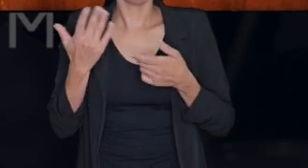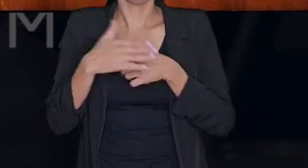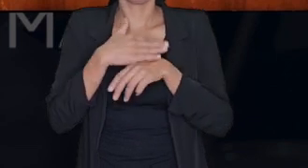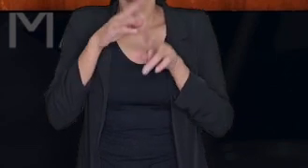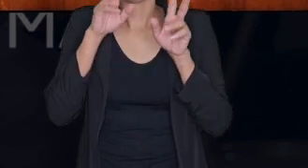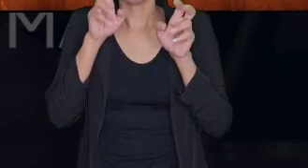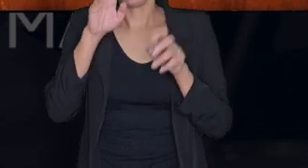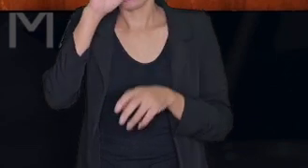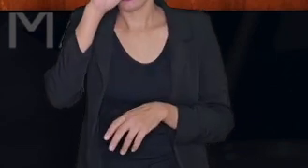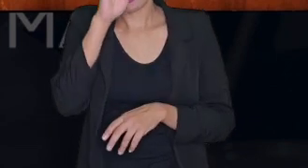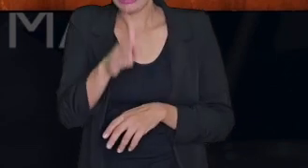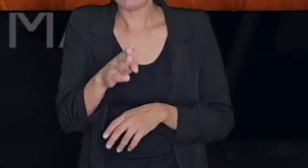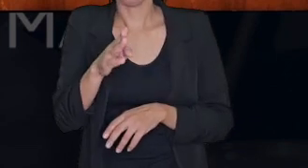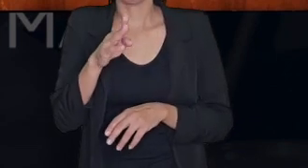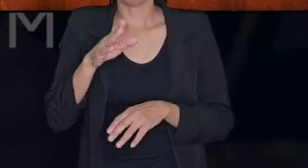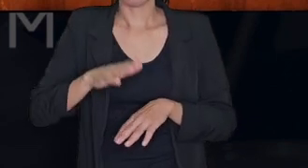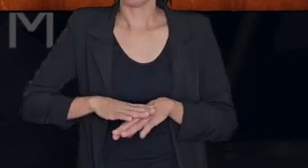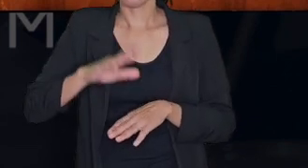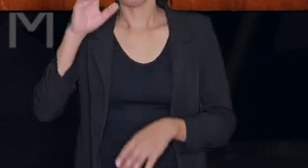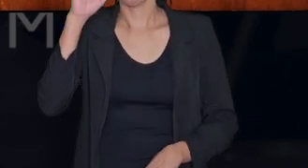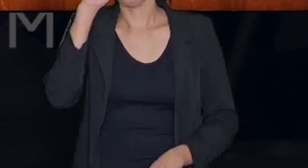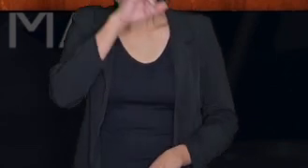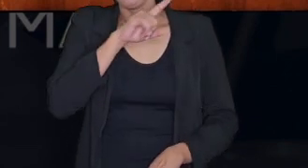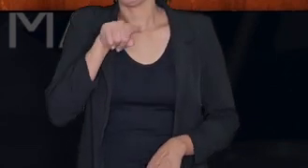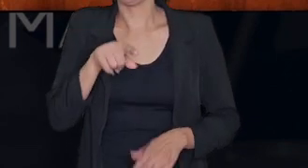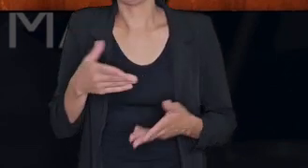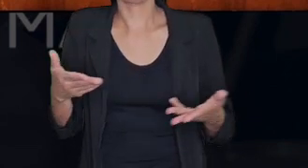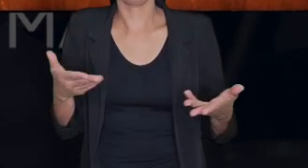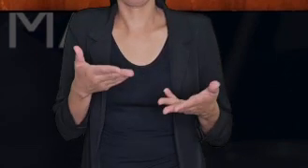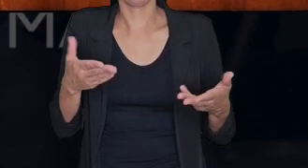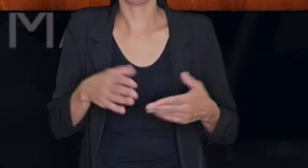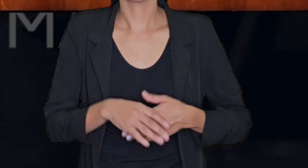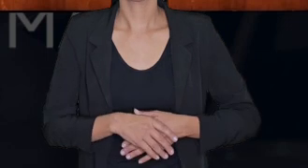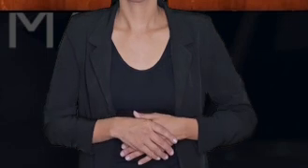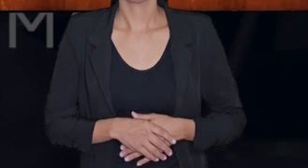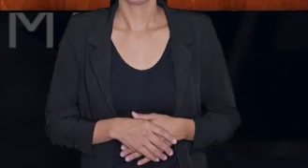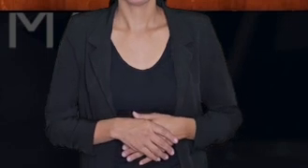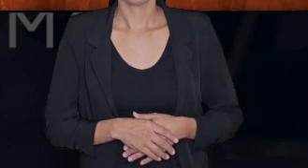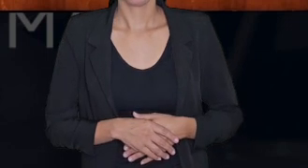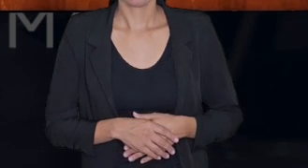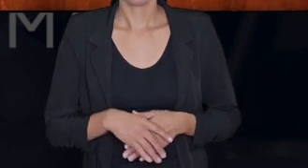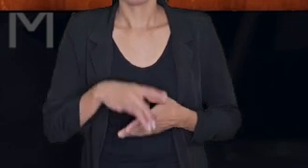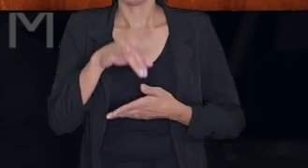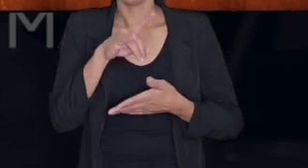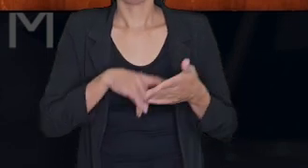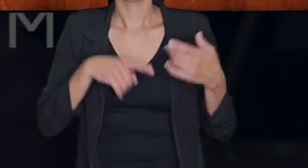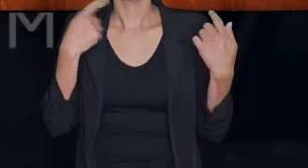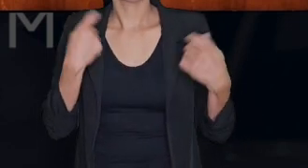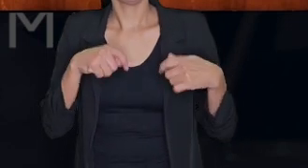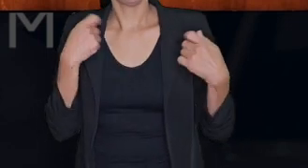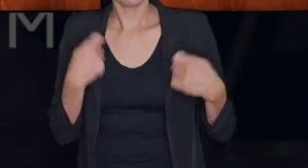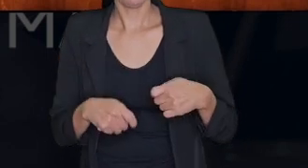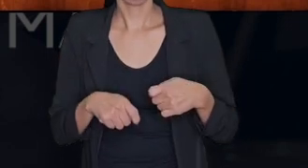porque eu já gostaria de tratar do tema mais nervoso aqui.